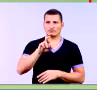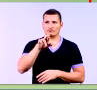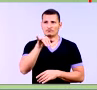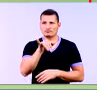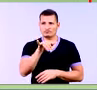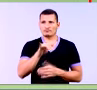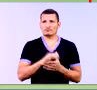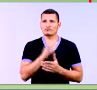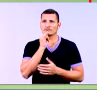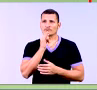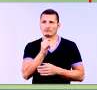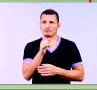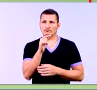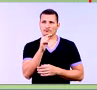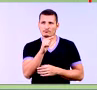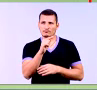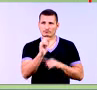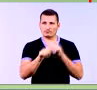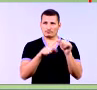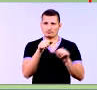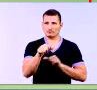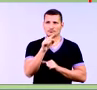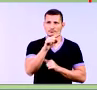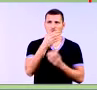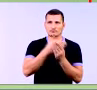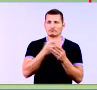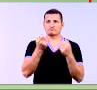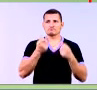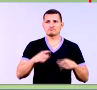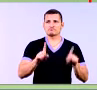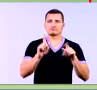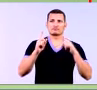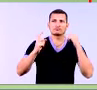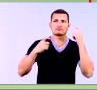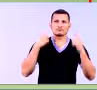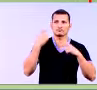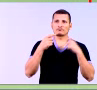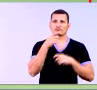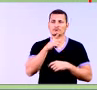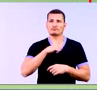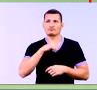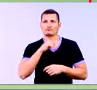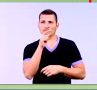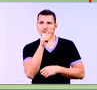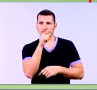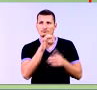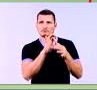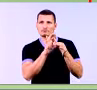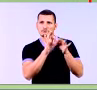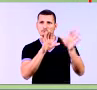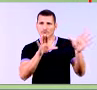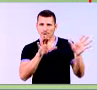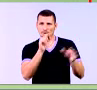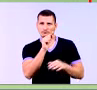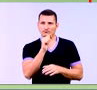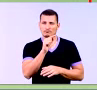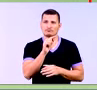uma atualização deste arquivo, eu não preciso me preocupar, pois ela já estará disponível online para